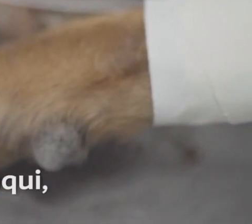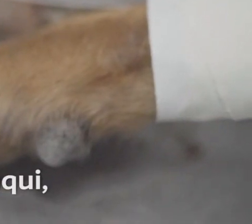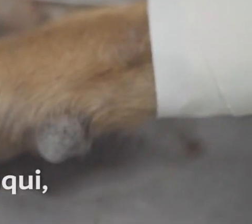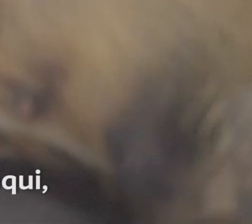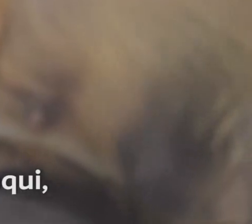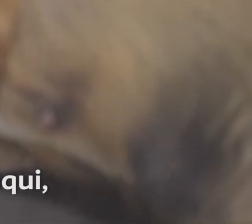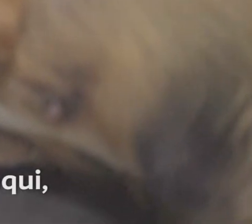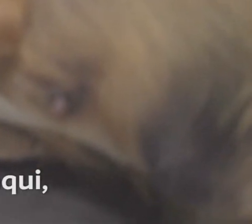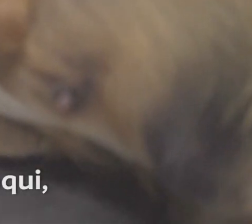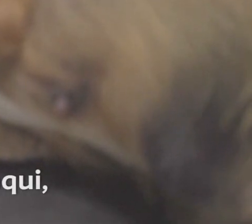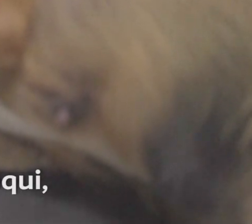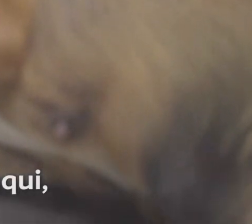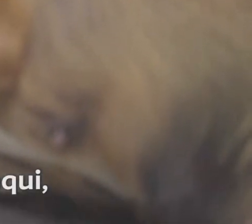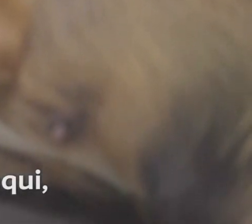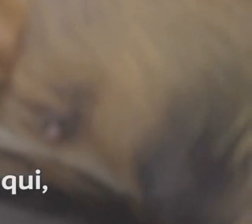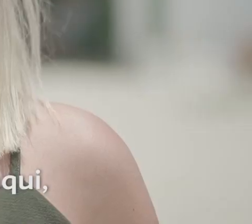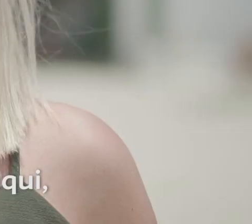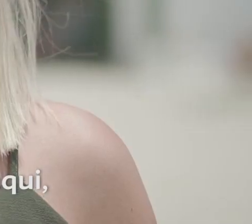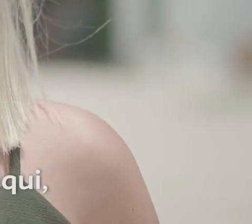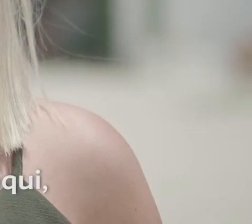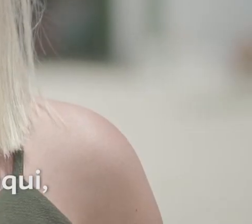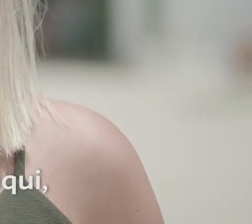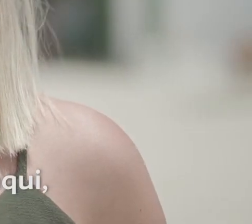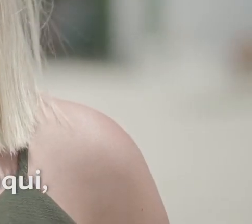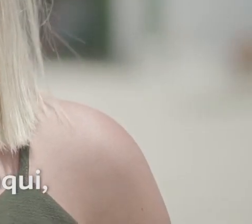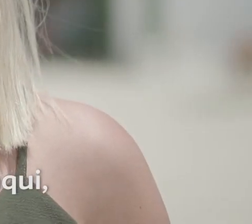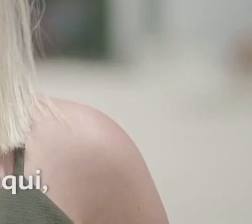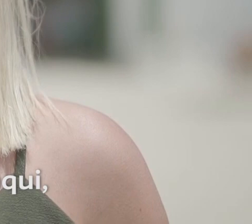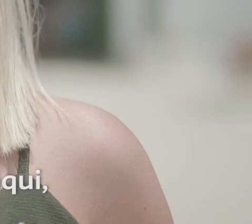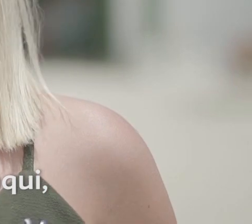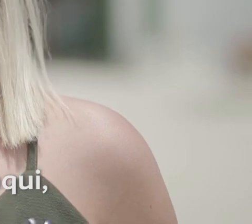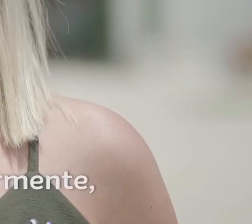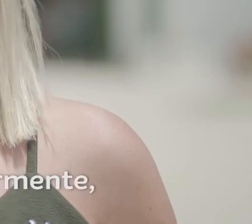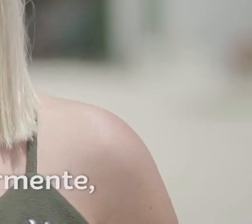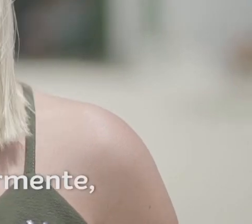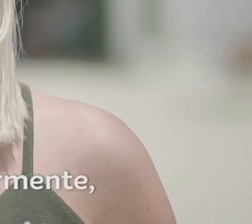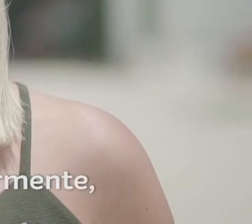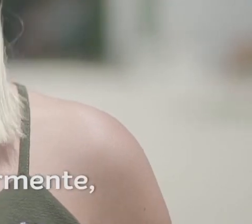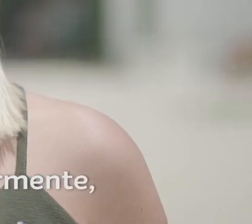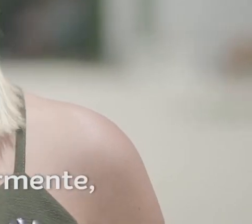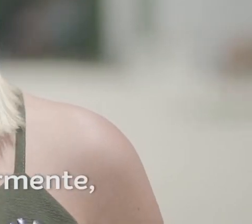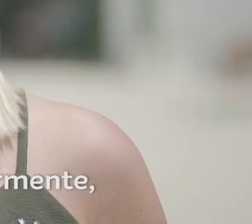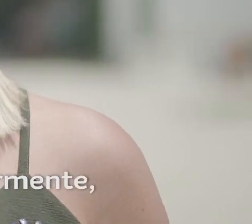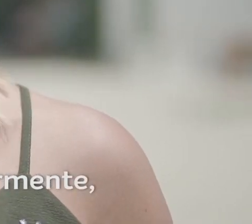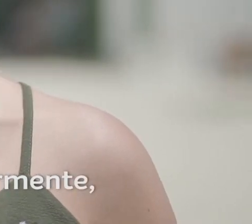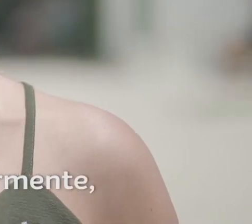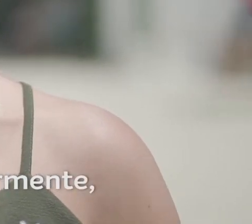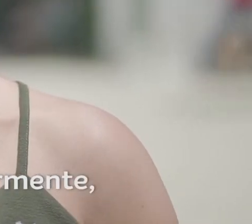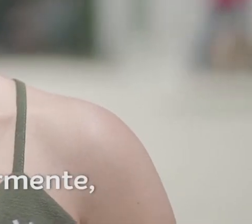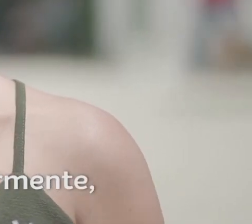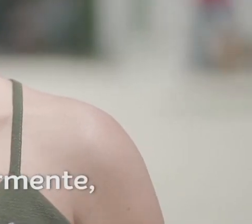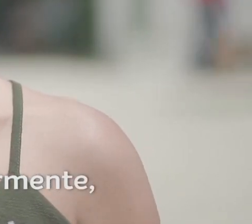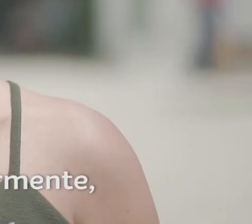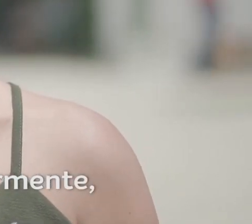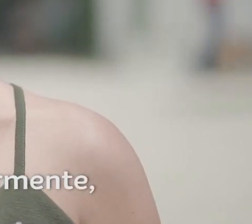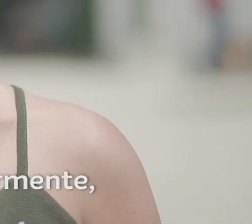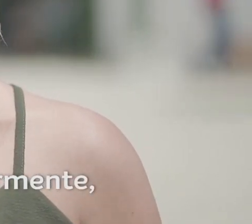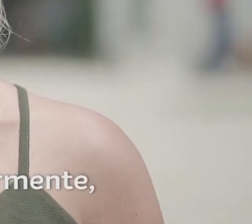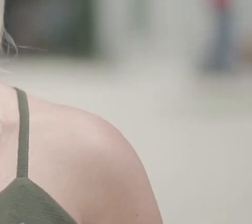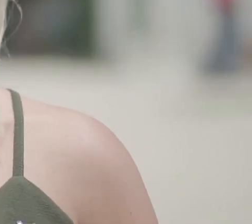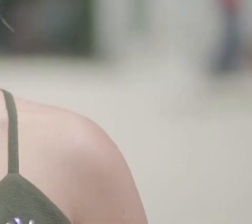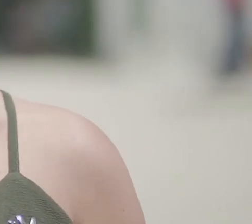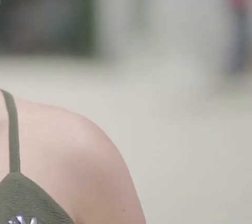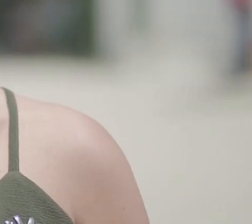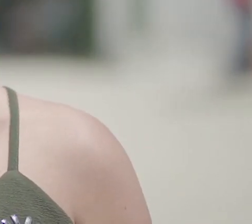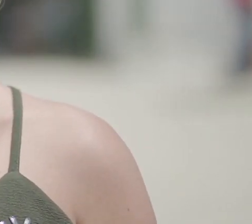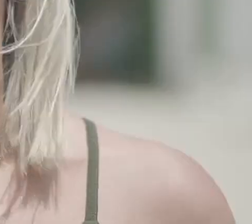espera, onde o usuário liga para o telefone fixo daqui, faz seu cadastro e a gente chama posteriormente